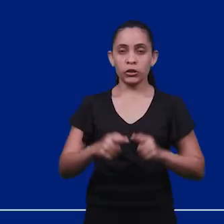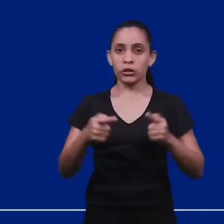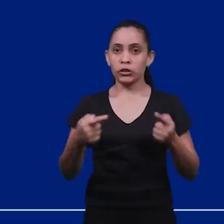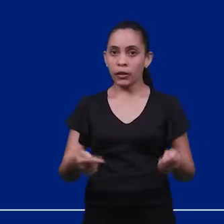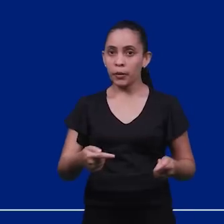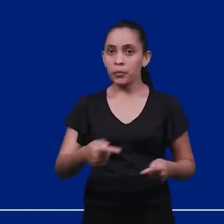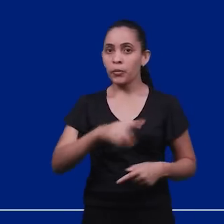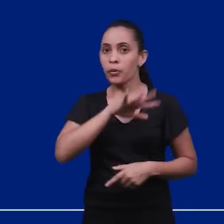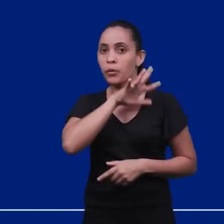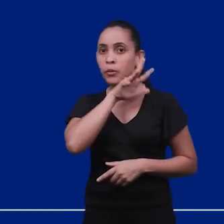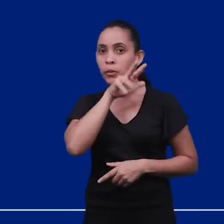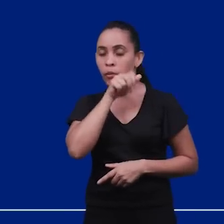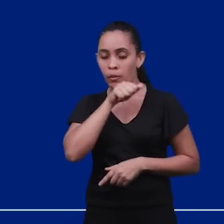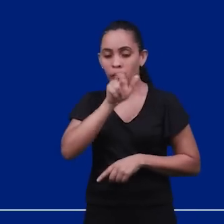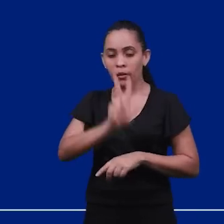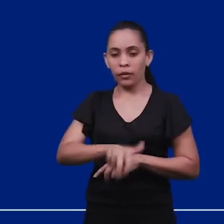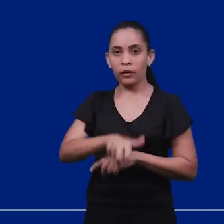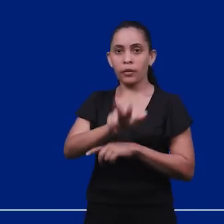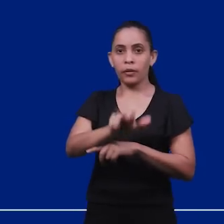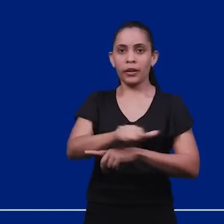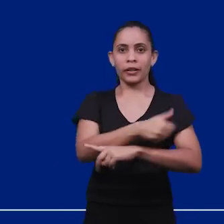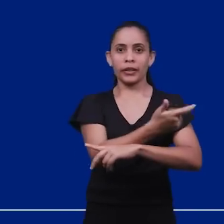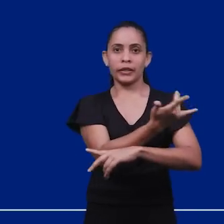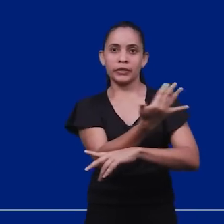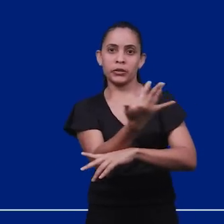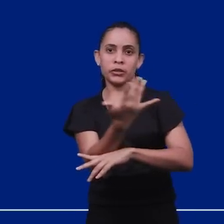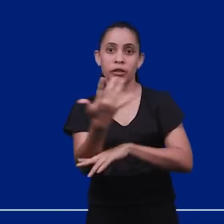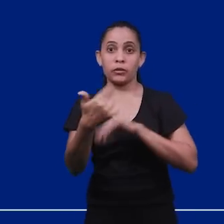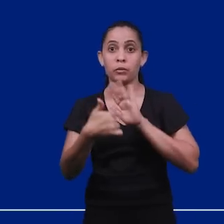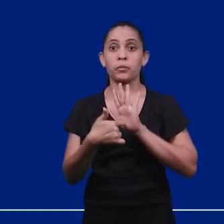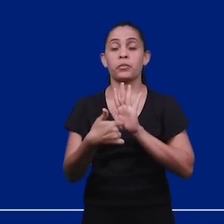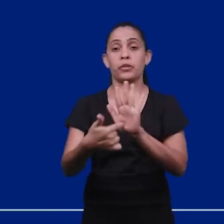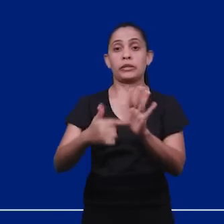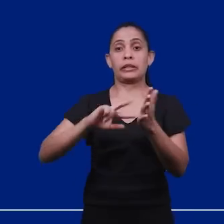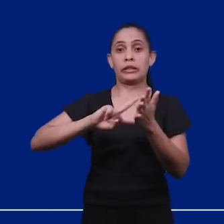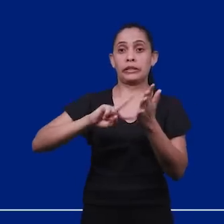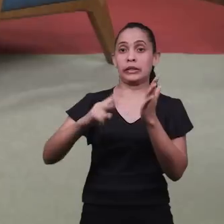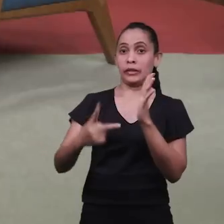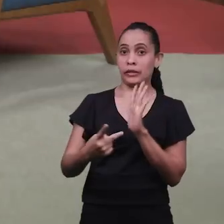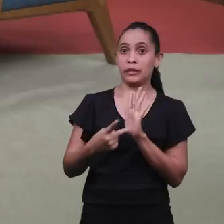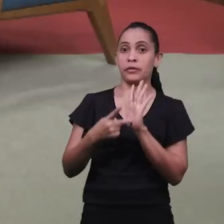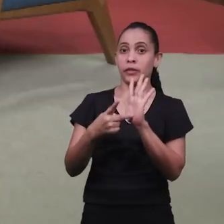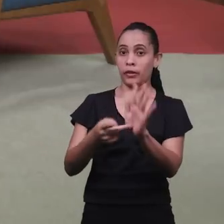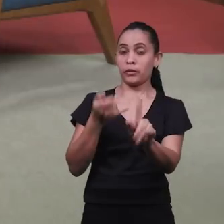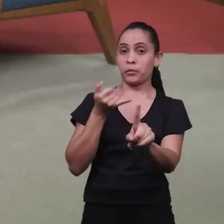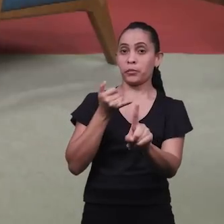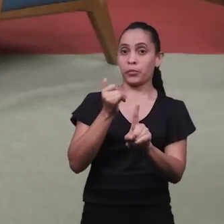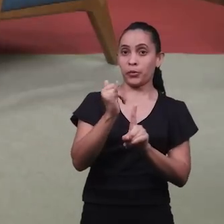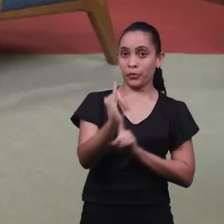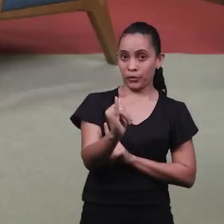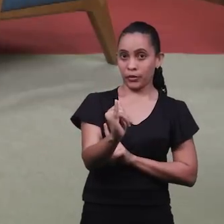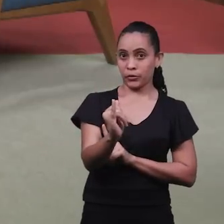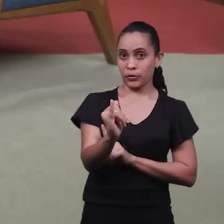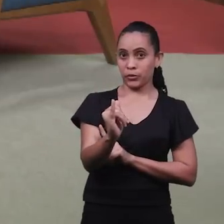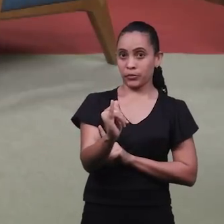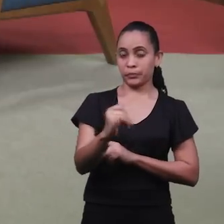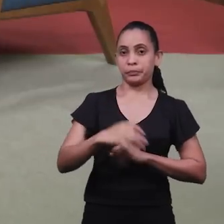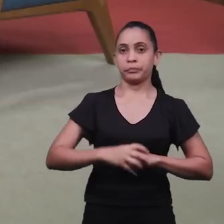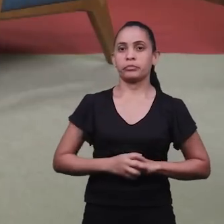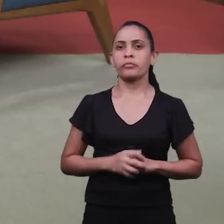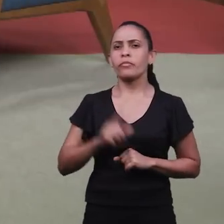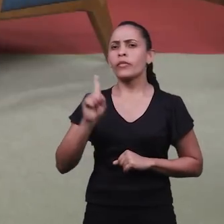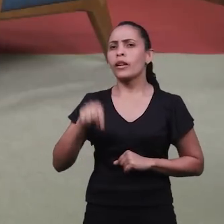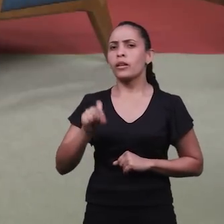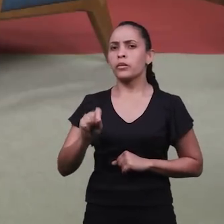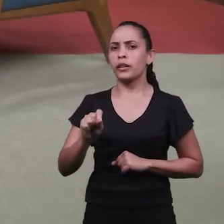se apacentam entre os lírios. Qual o significado profético desse texto, dessa expressão?